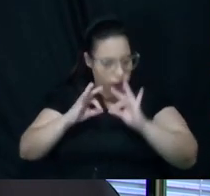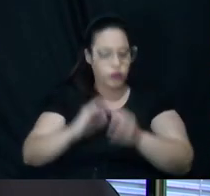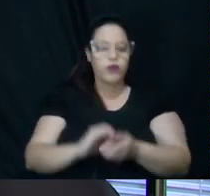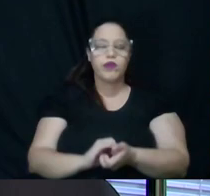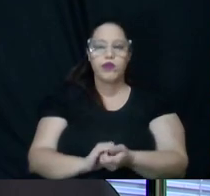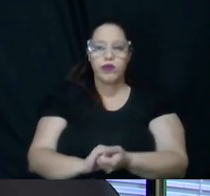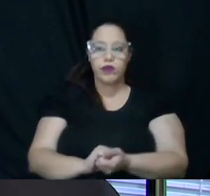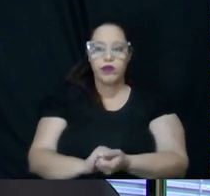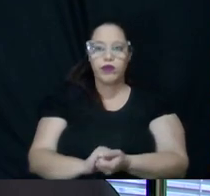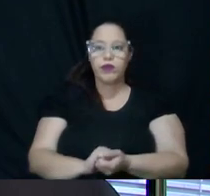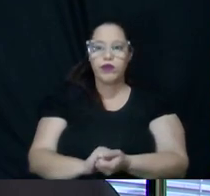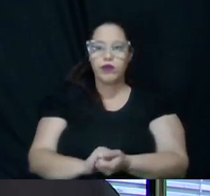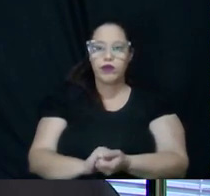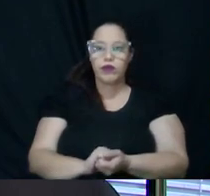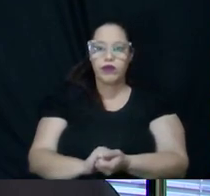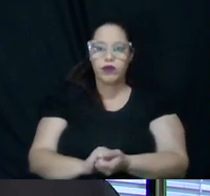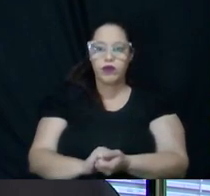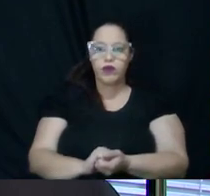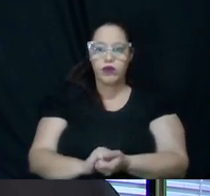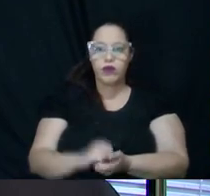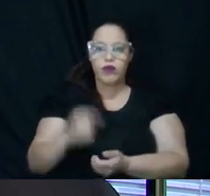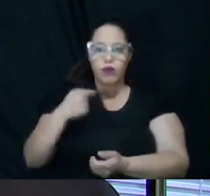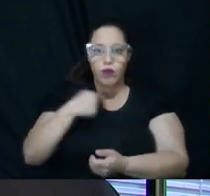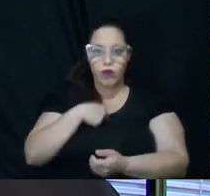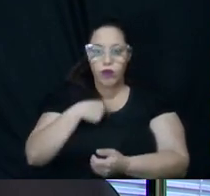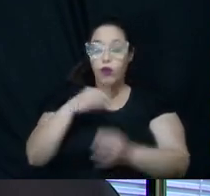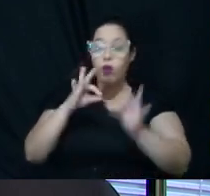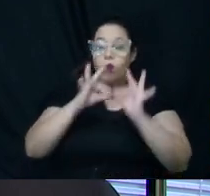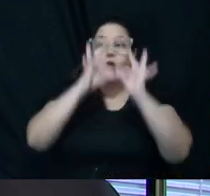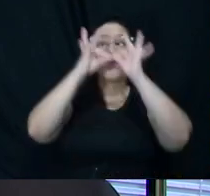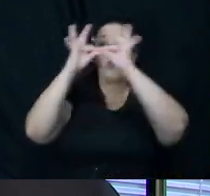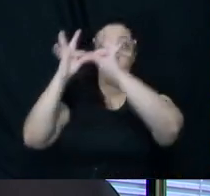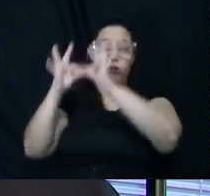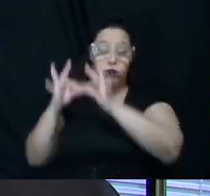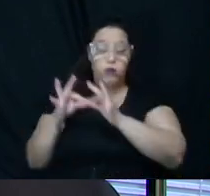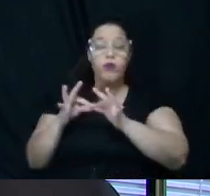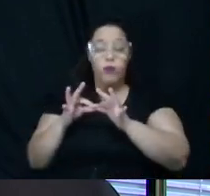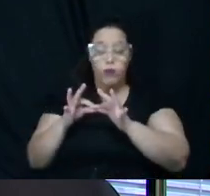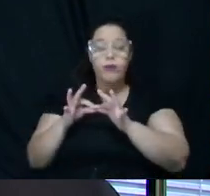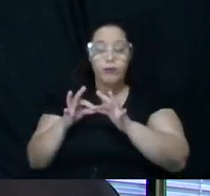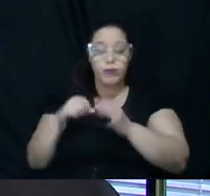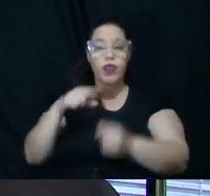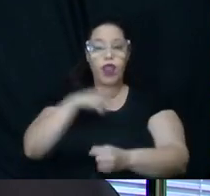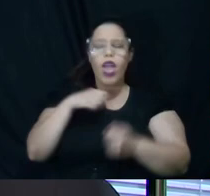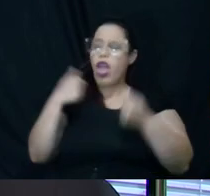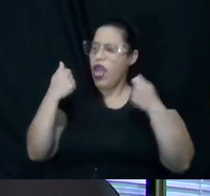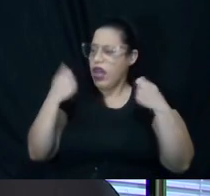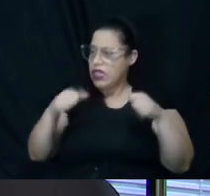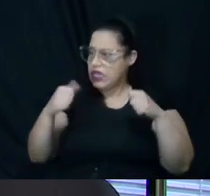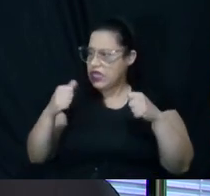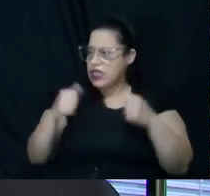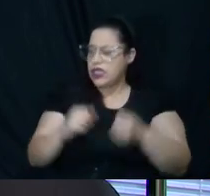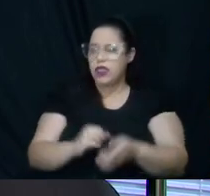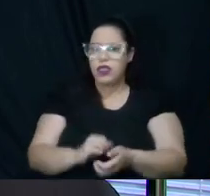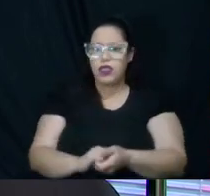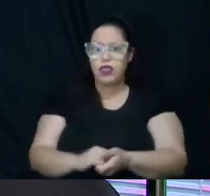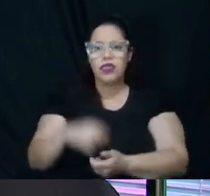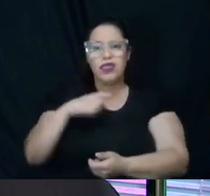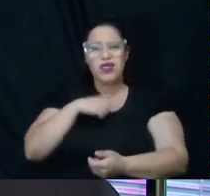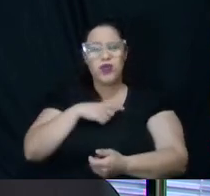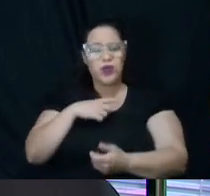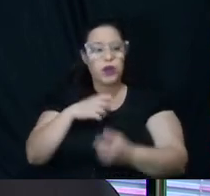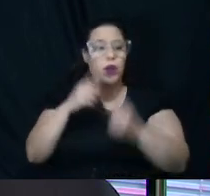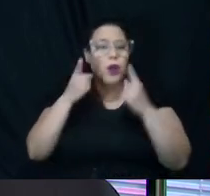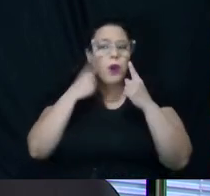que assim como quem está nos assistindo, a gente tem uma necessidade de ter isso muito visual no nosso